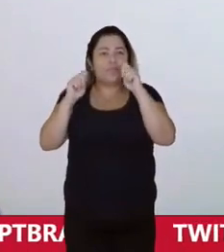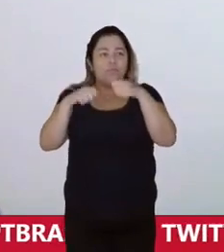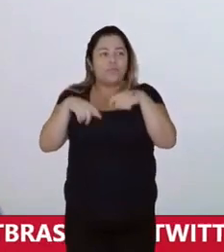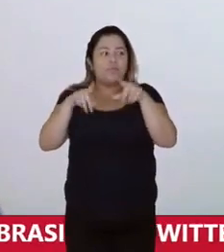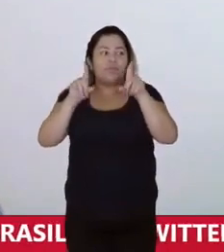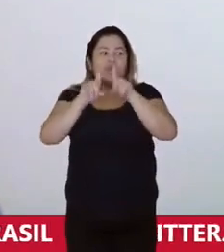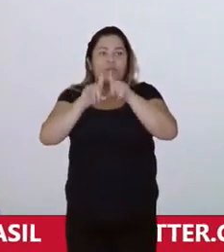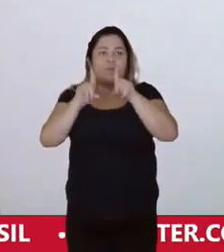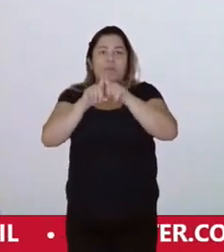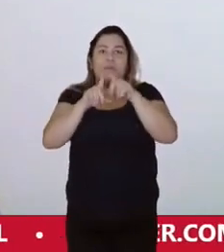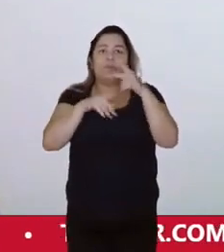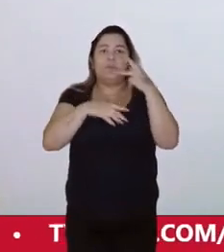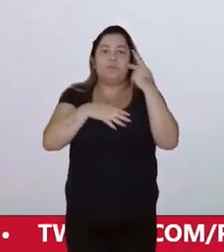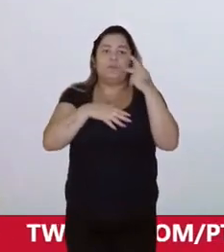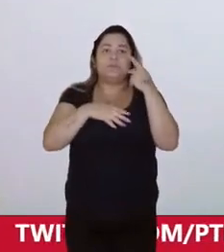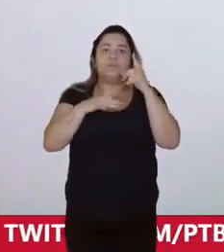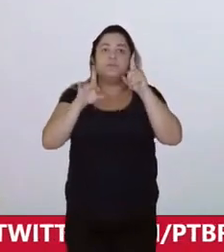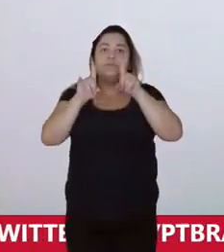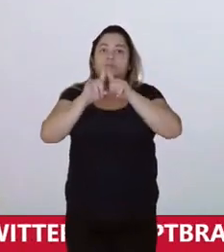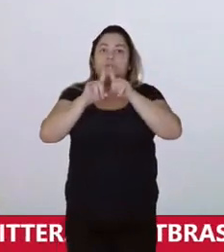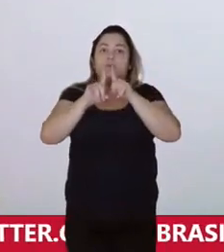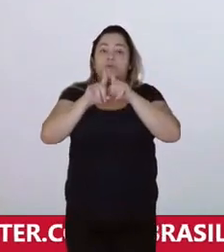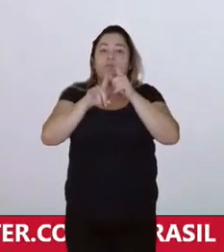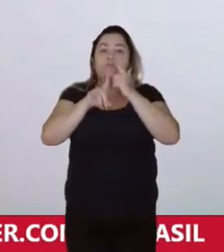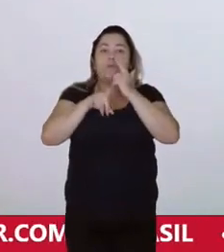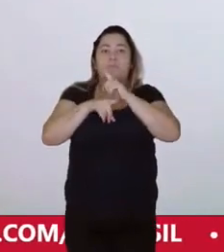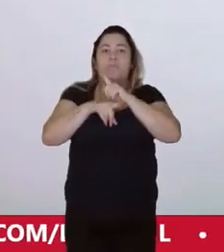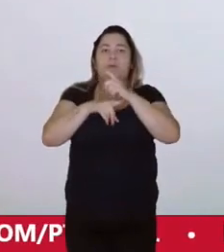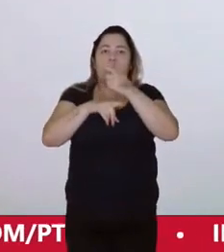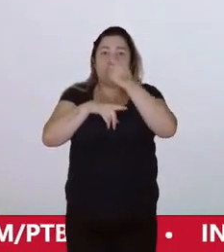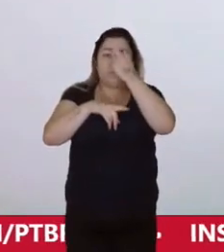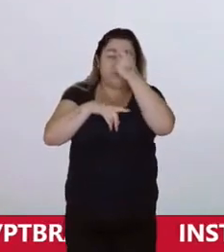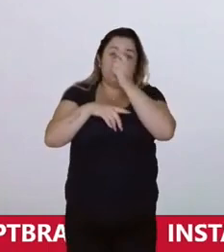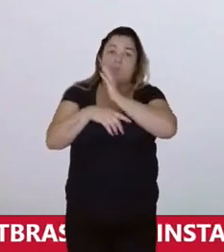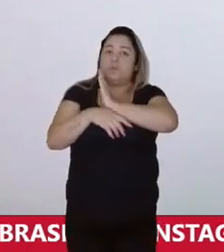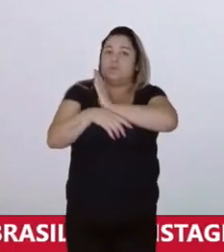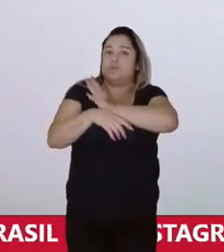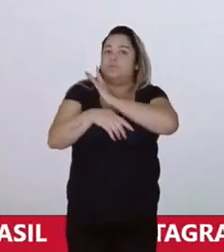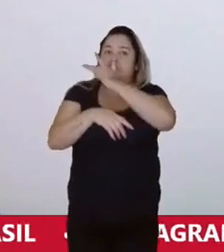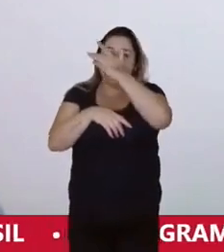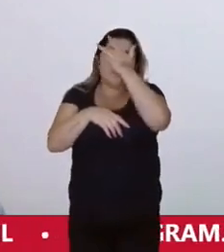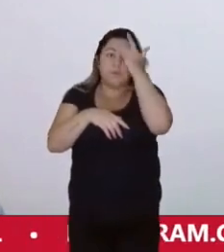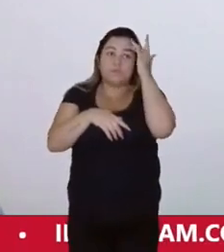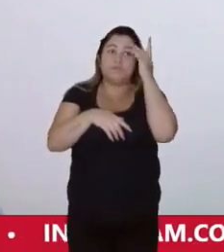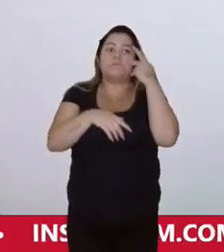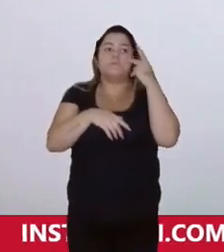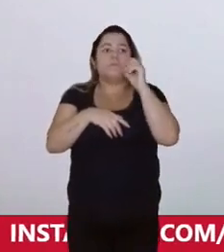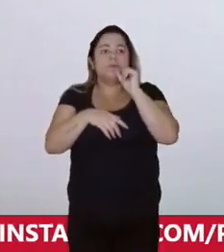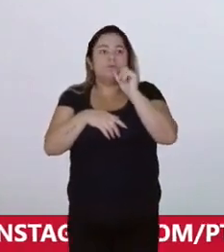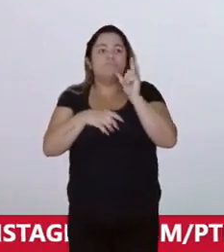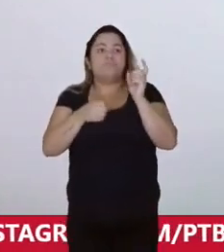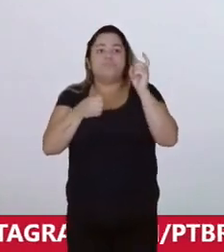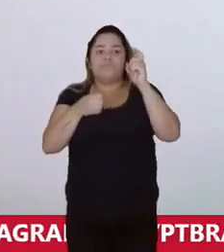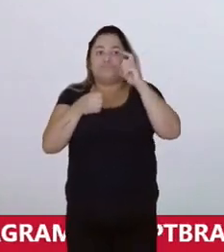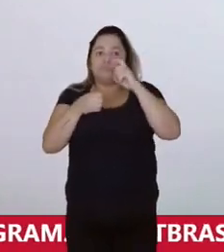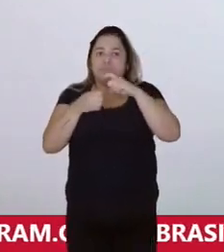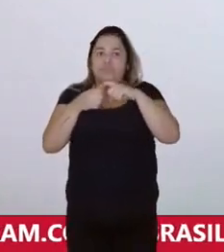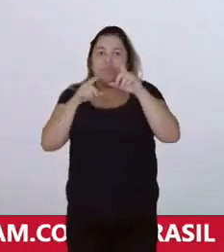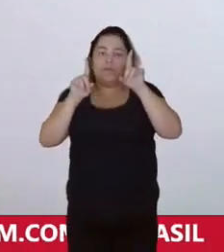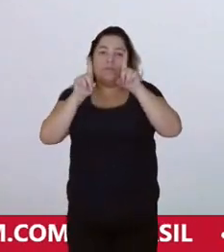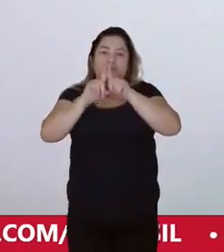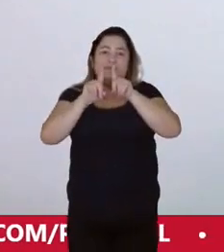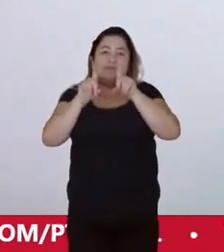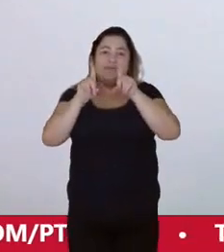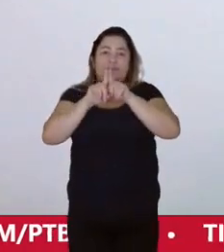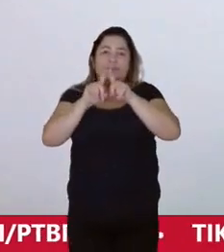faz política e conquistar, né, mentes, corações das pessoas para retomarmos